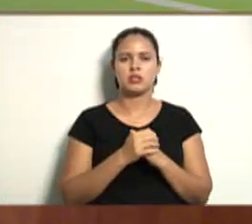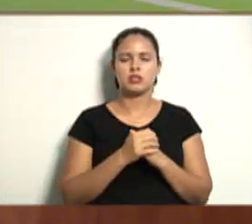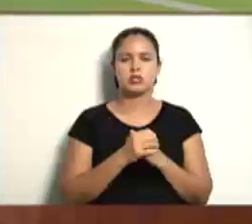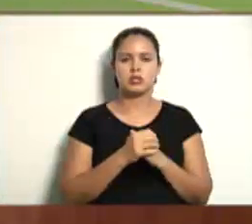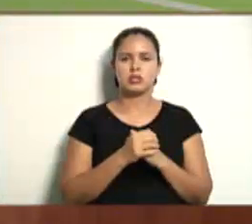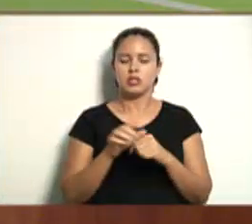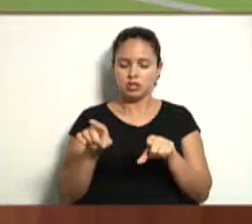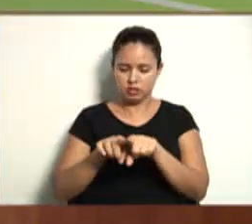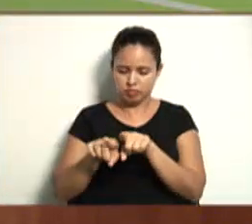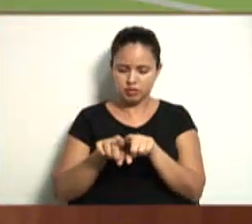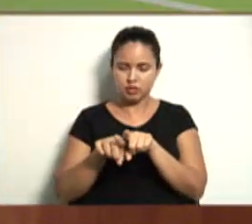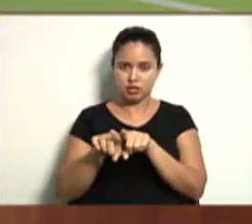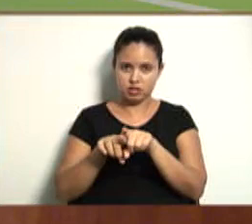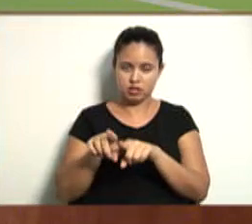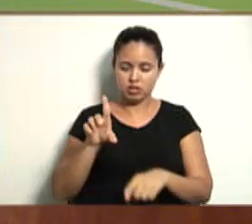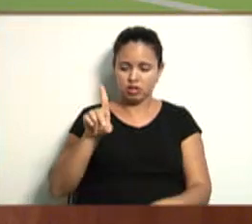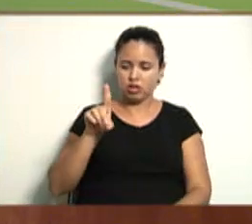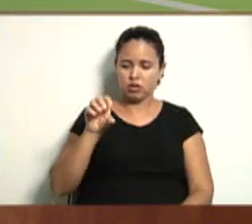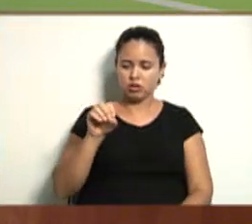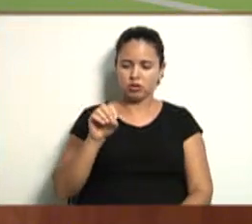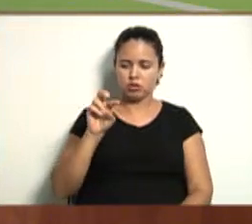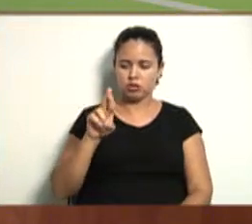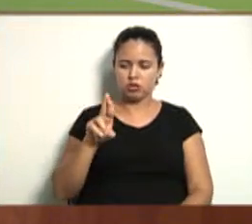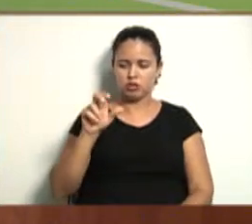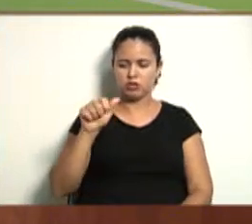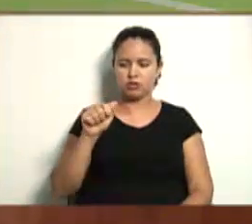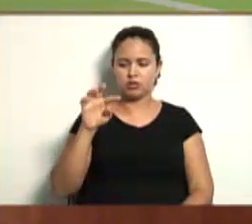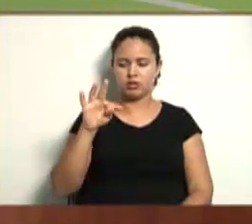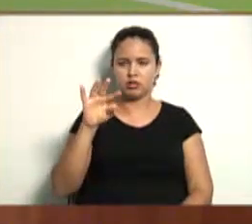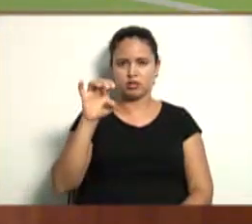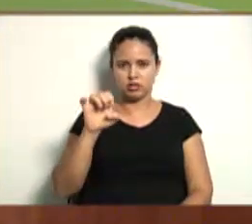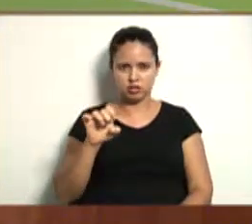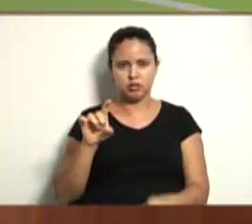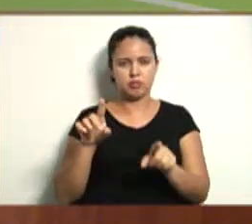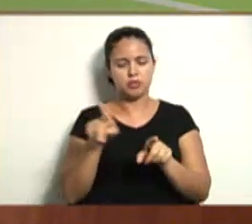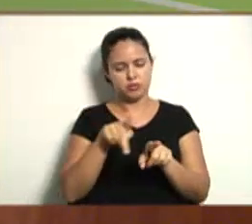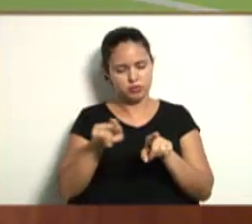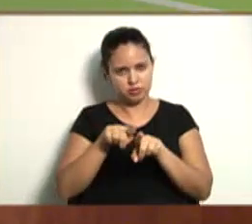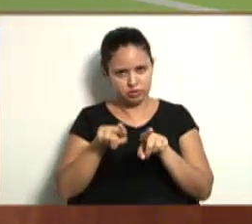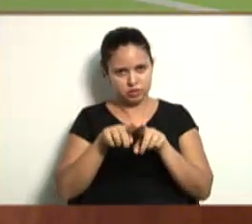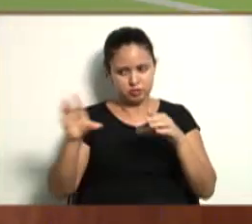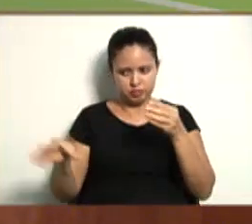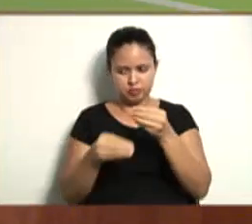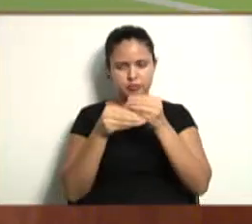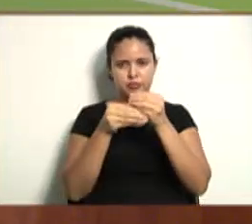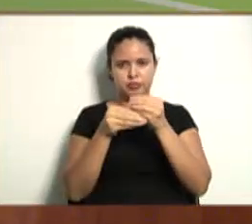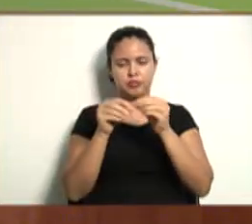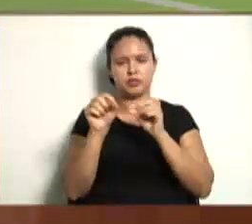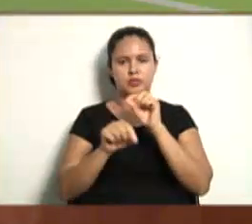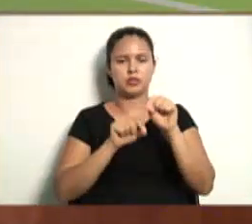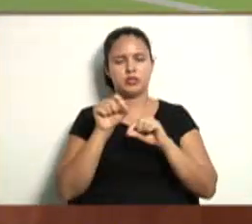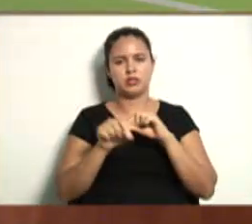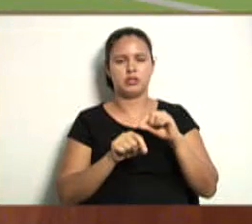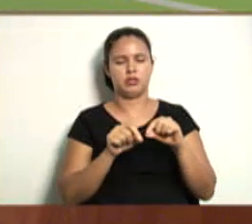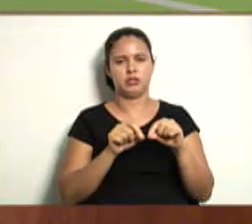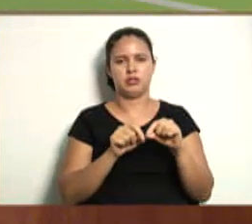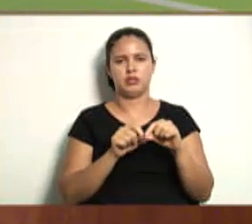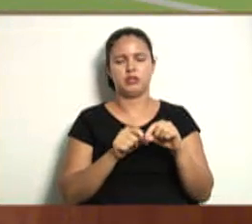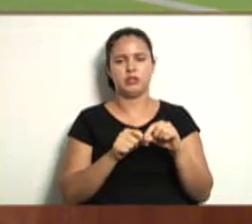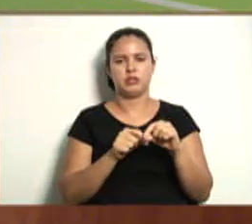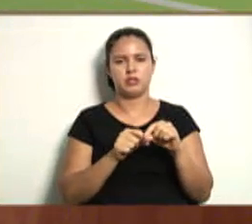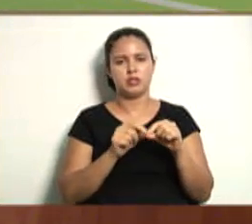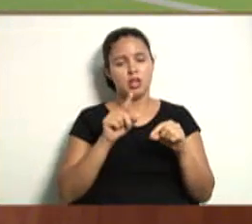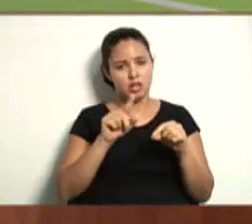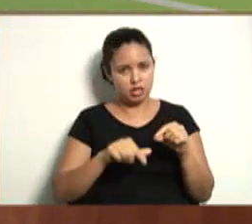Irmã Dorothy, lá a professora Fanny completou. Então, repetindo a resposta, ela completou aqui. É